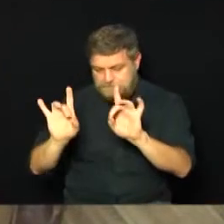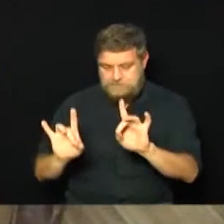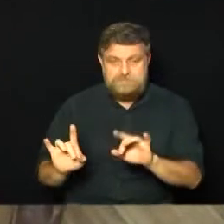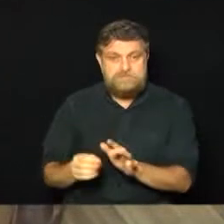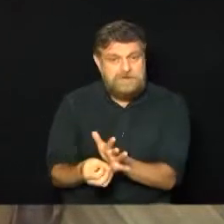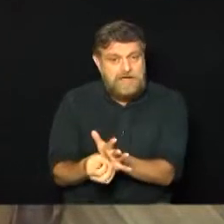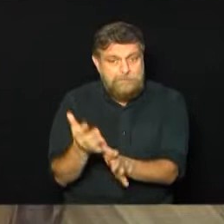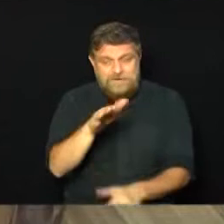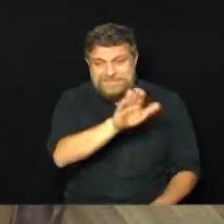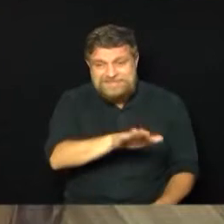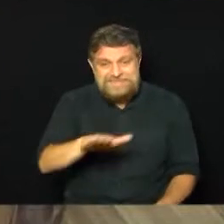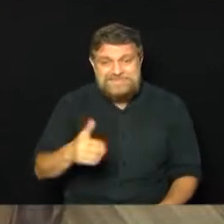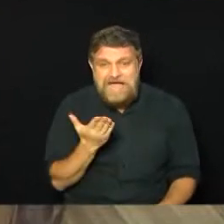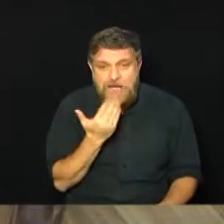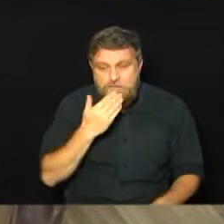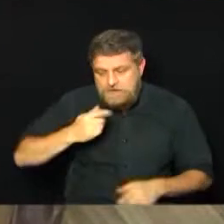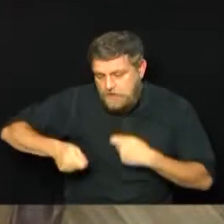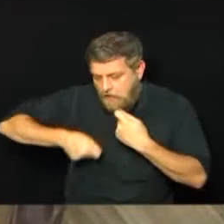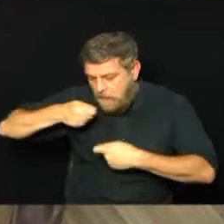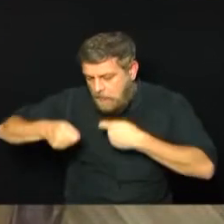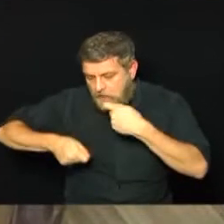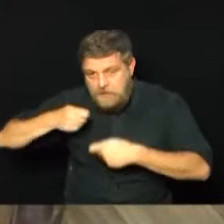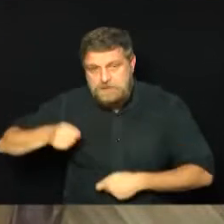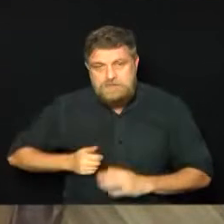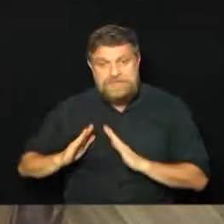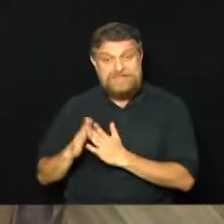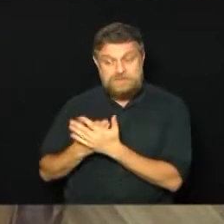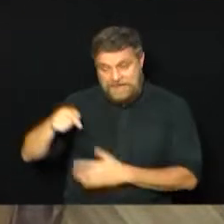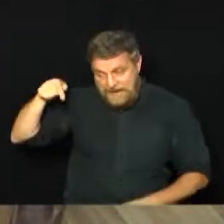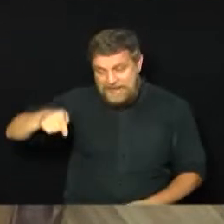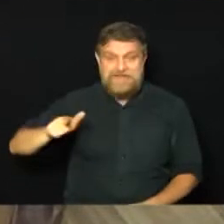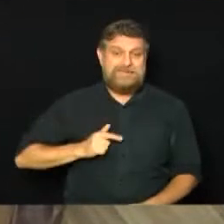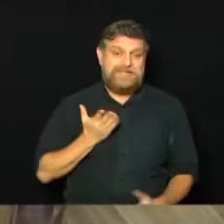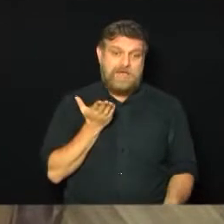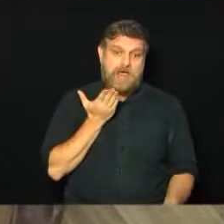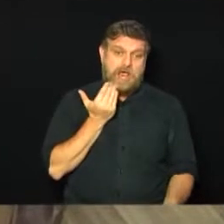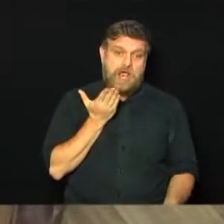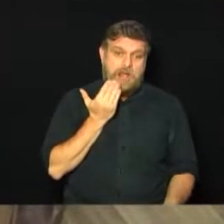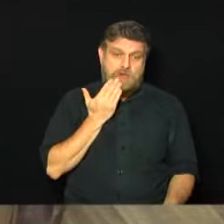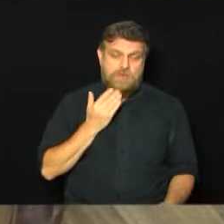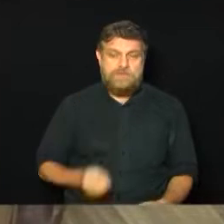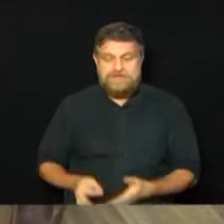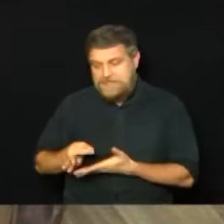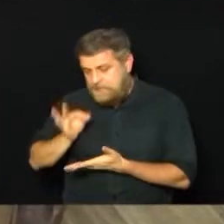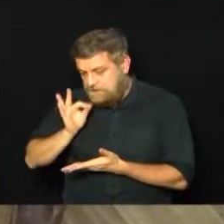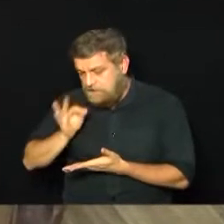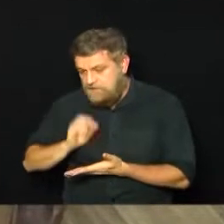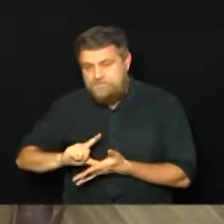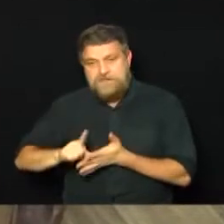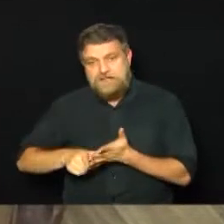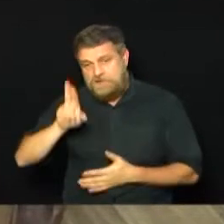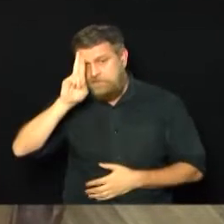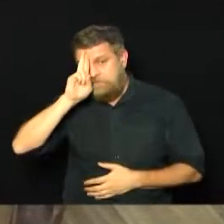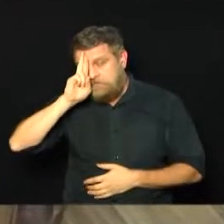delas se alimentam, né? O principal período que ela fica na escola é onde ela faz as refeições de café da manhã, de almoço,